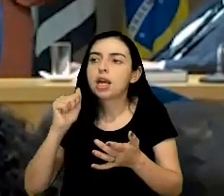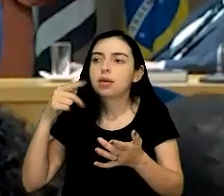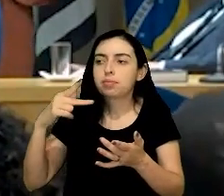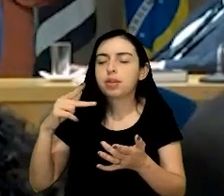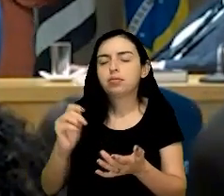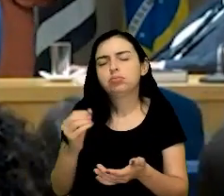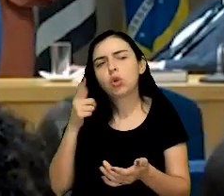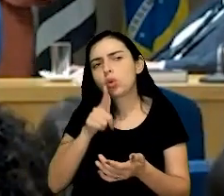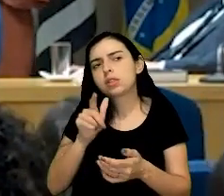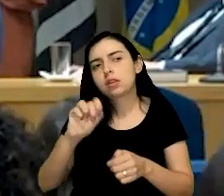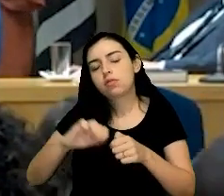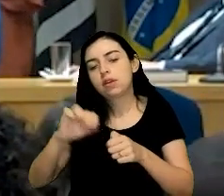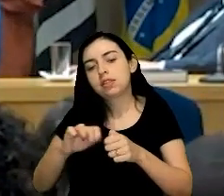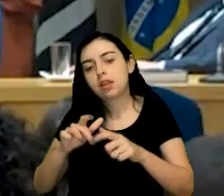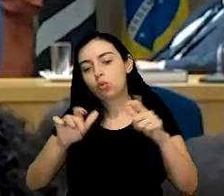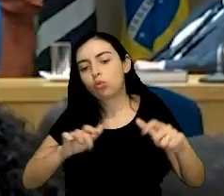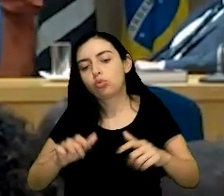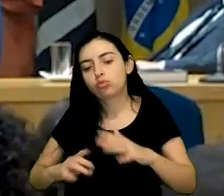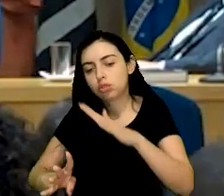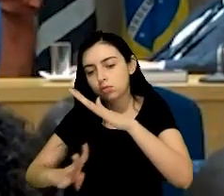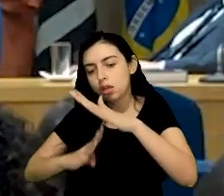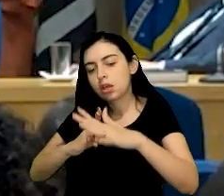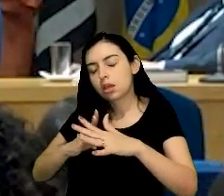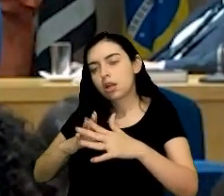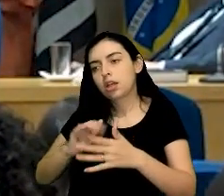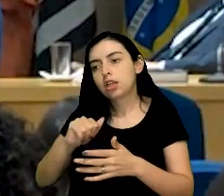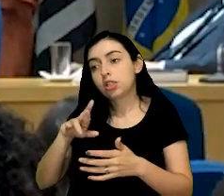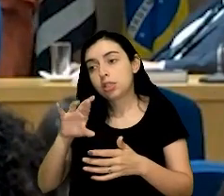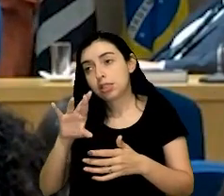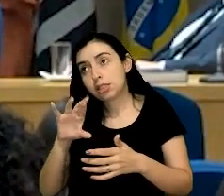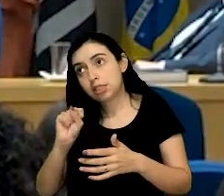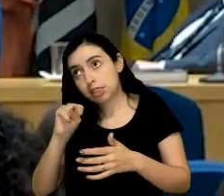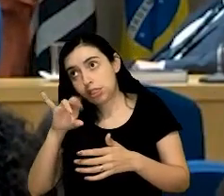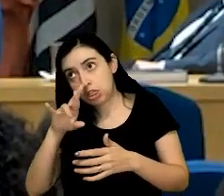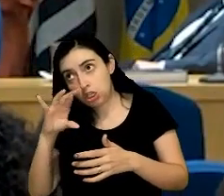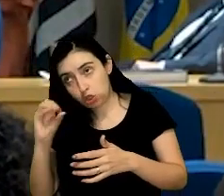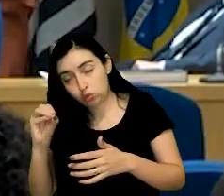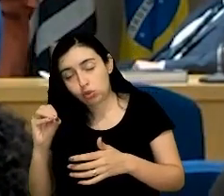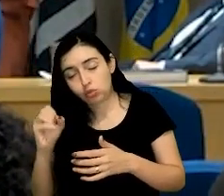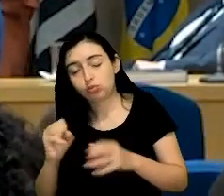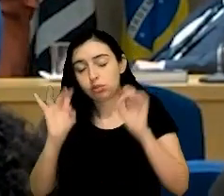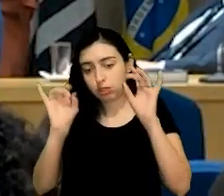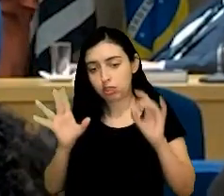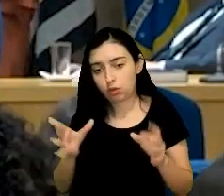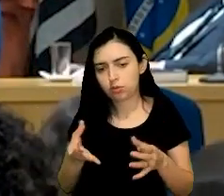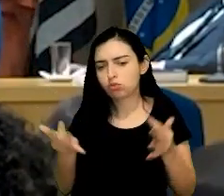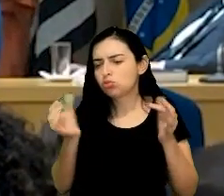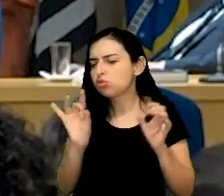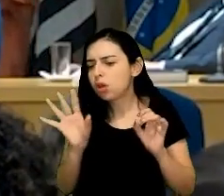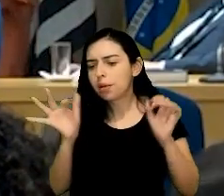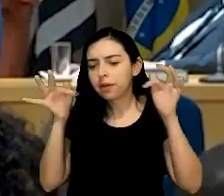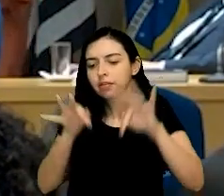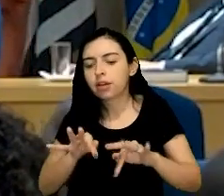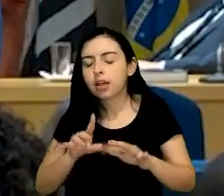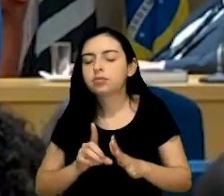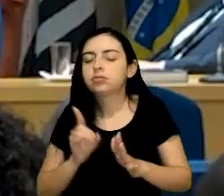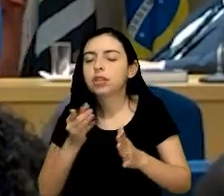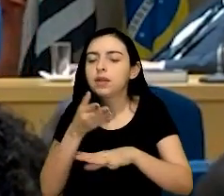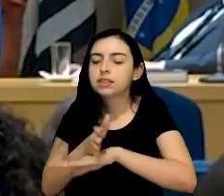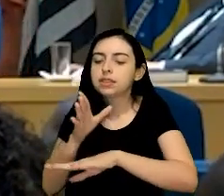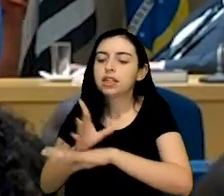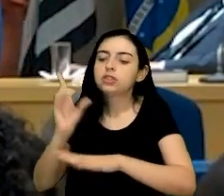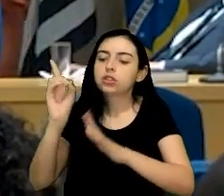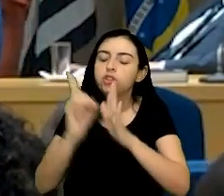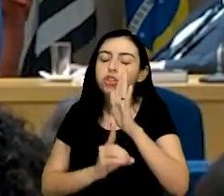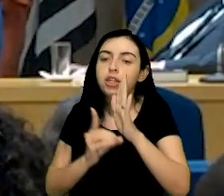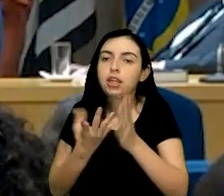alguns dos filhos, particularmente, possam ter essa revalidação. E aí, só para finalizar, o acesso a direitos, né? Voltamos, então,